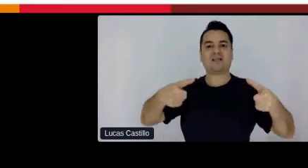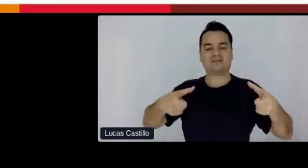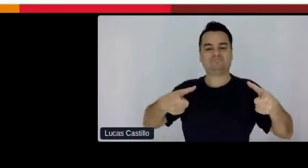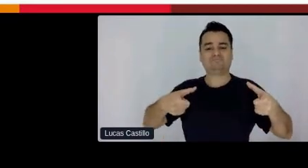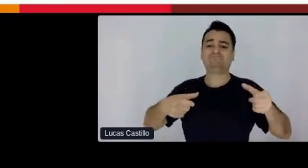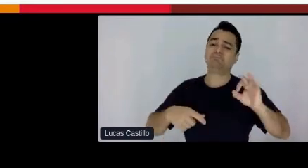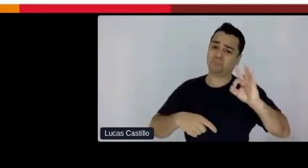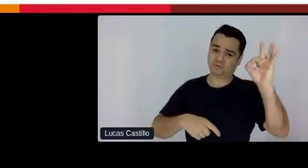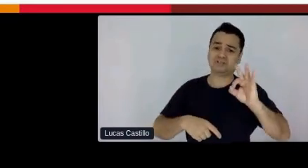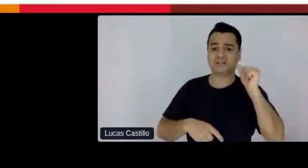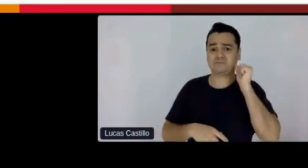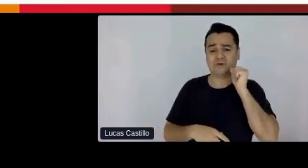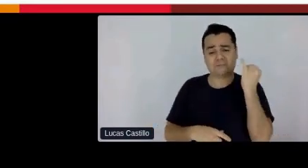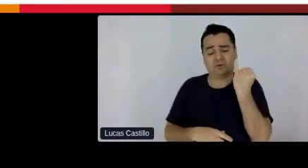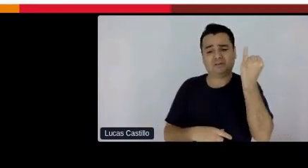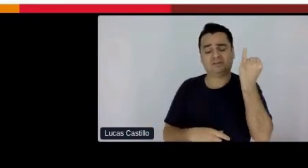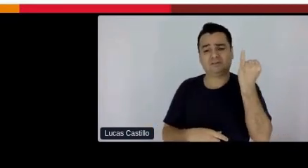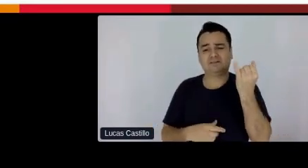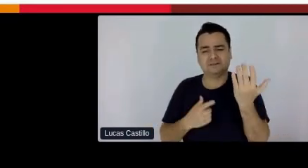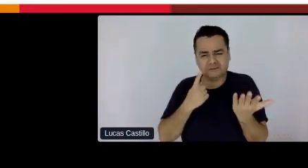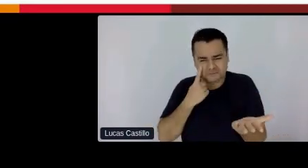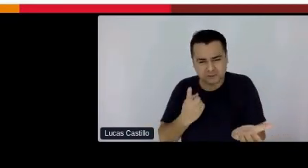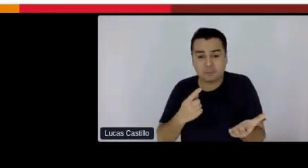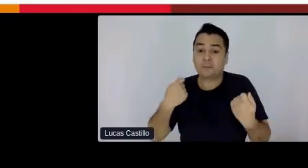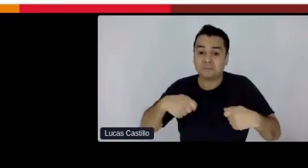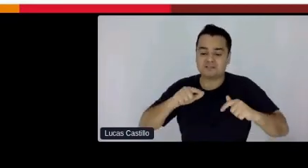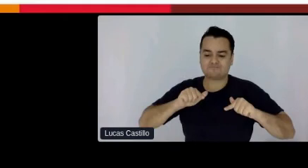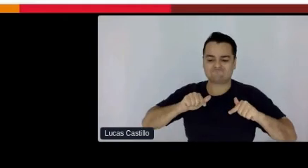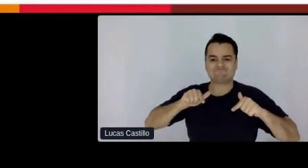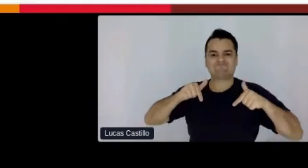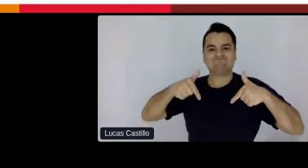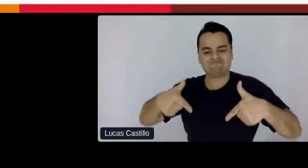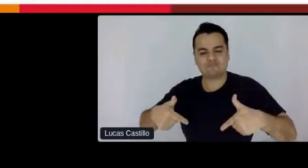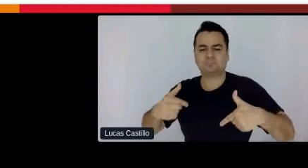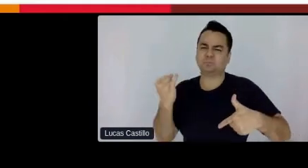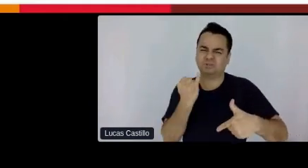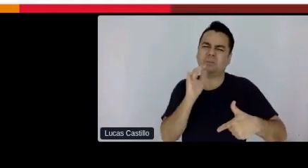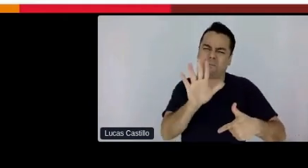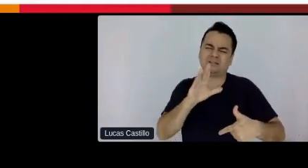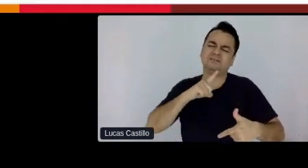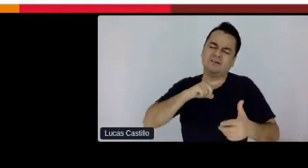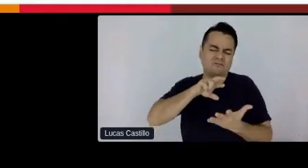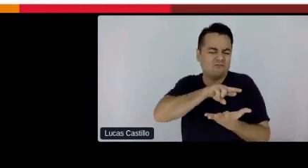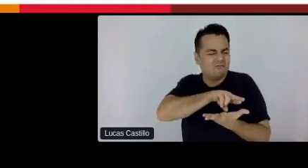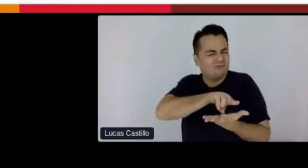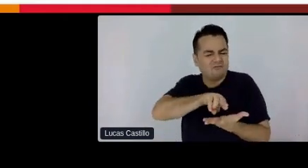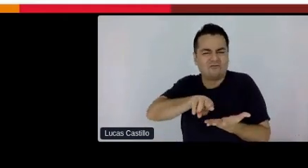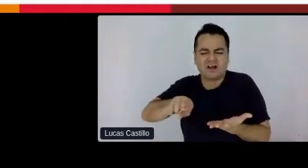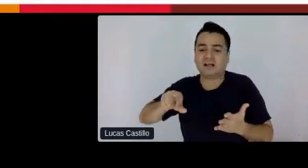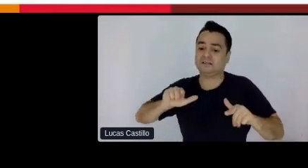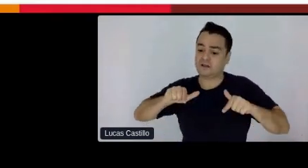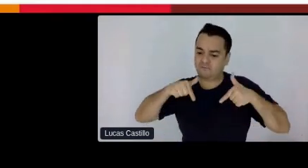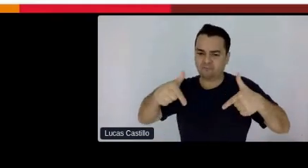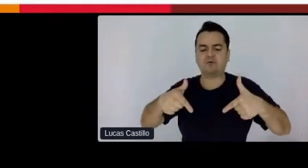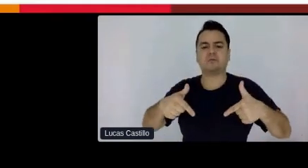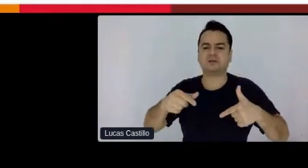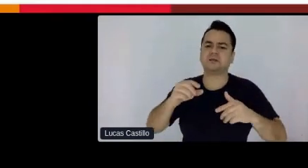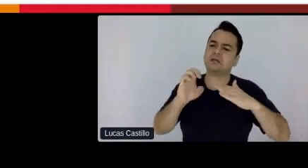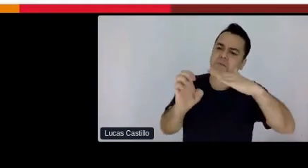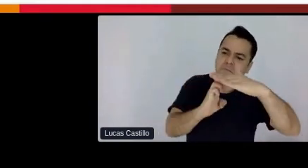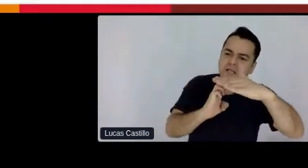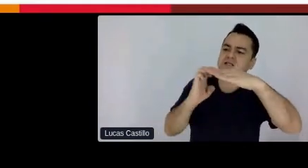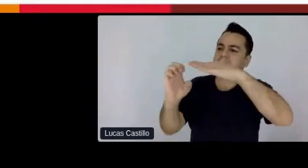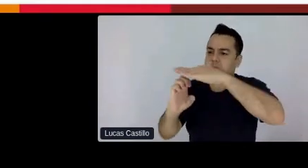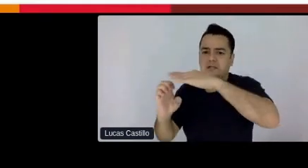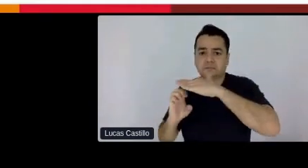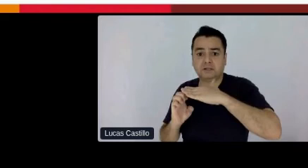um exemplo de ações afirmativas que eu trago aqui, mas existe uma infinidade de ações afirmativas no mercado. E aí, se você